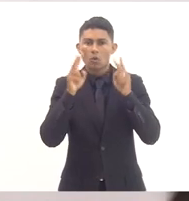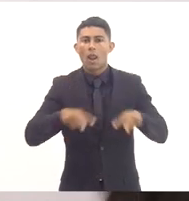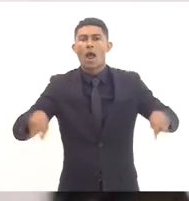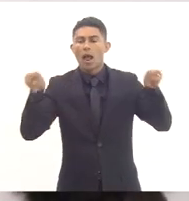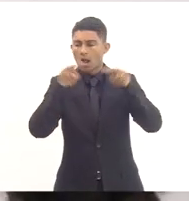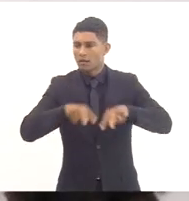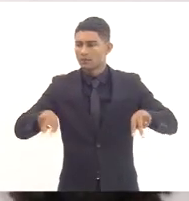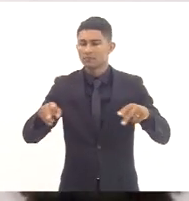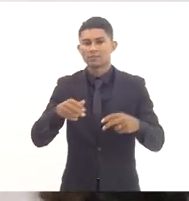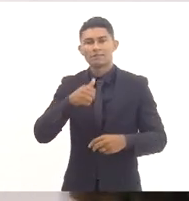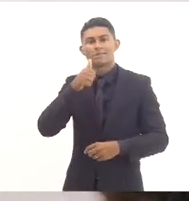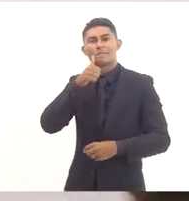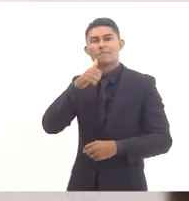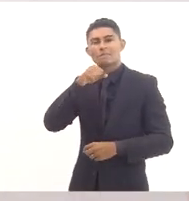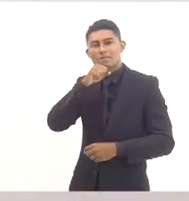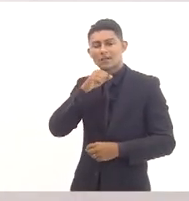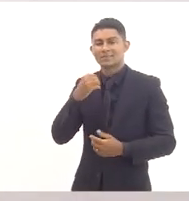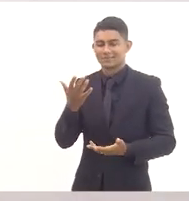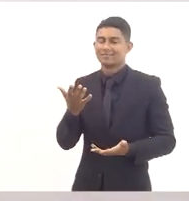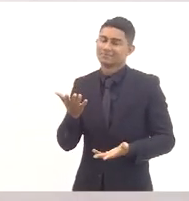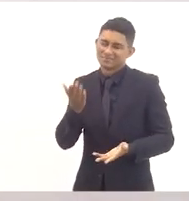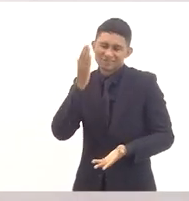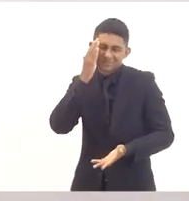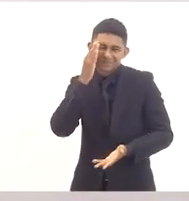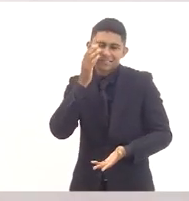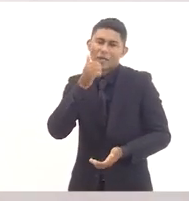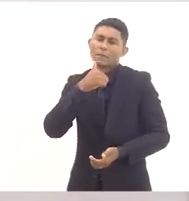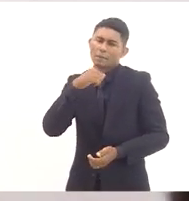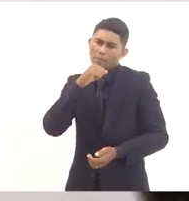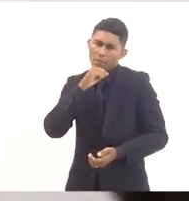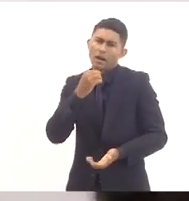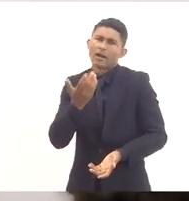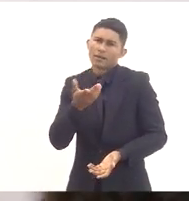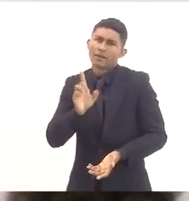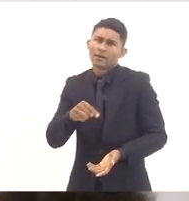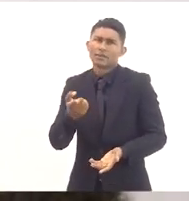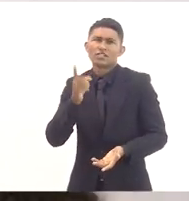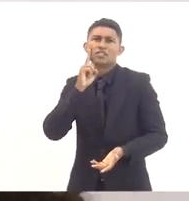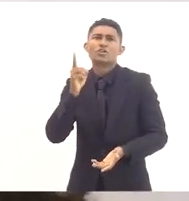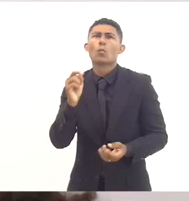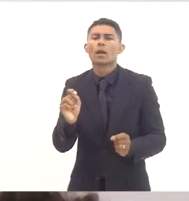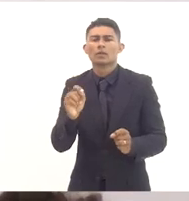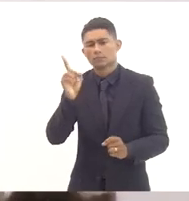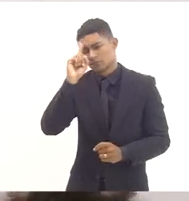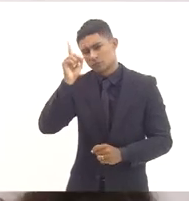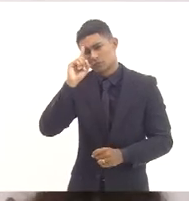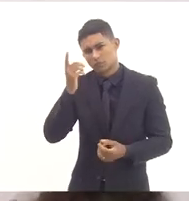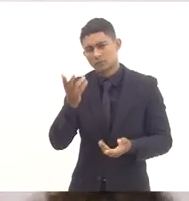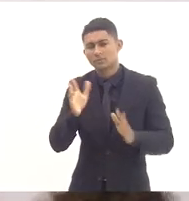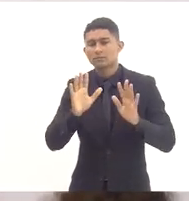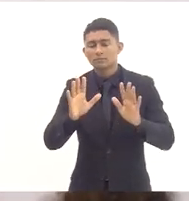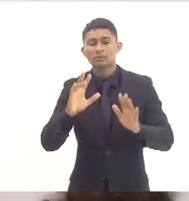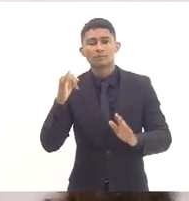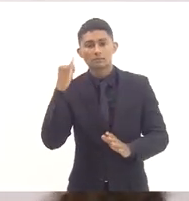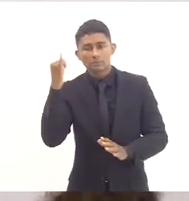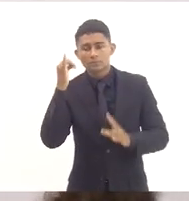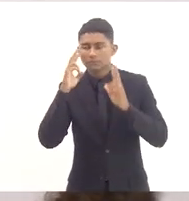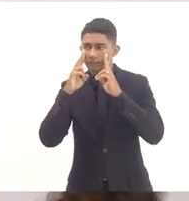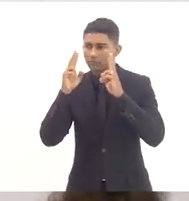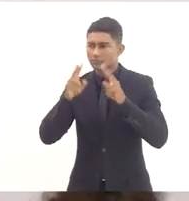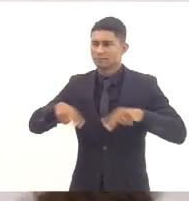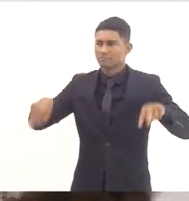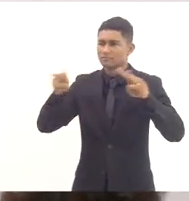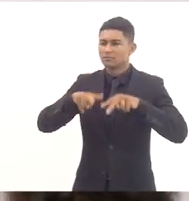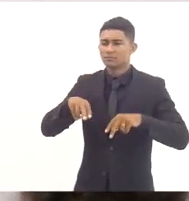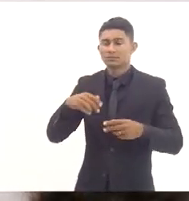para a mãe né A minha mãe todo dia né uma frase e-mail é que ser mais né mãe é todo dia mas tem mais Se esse olhar maior